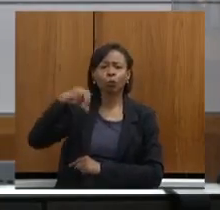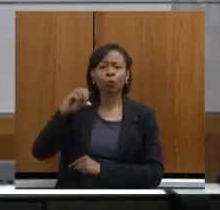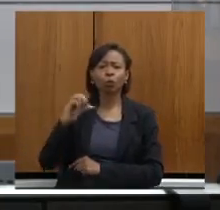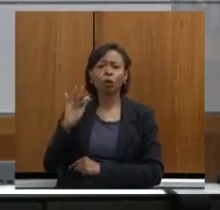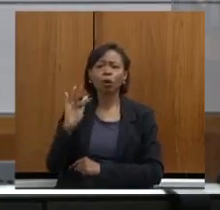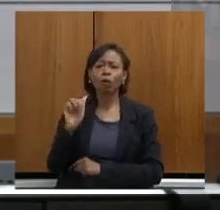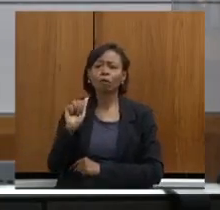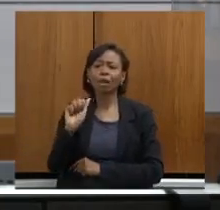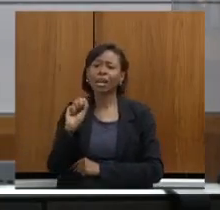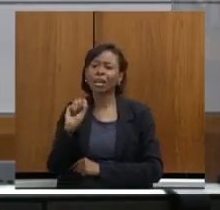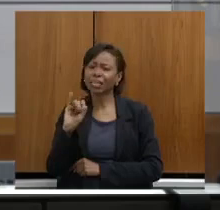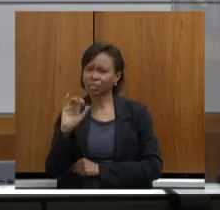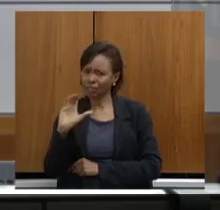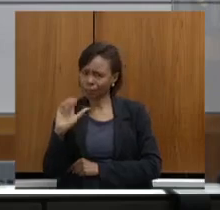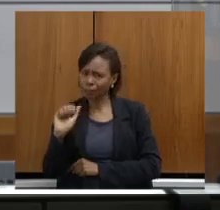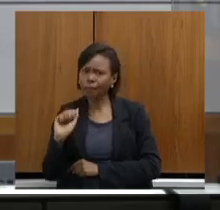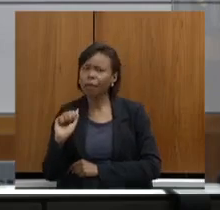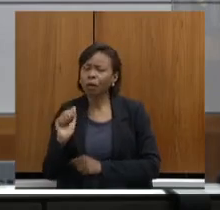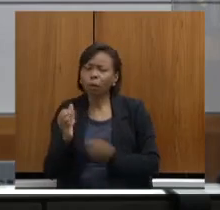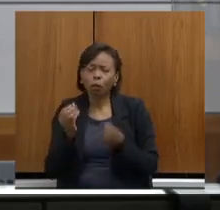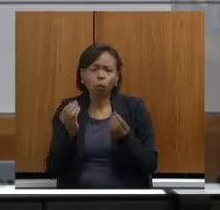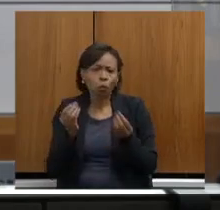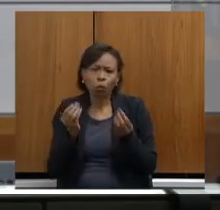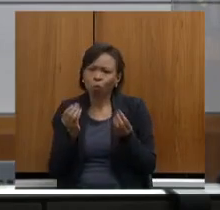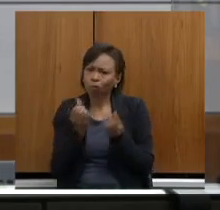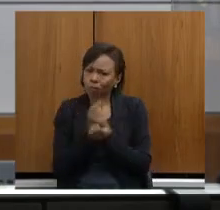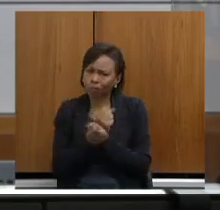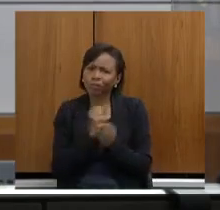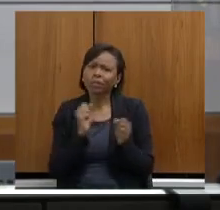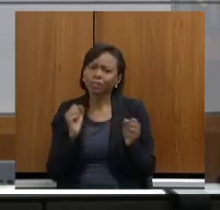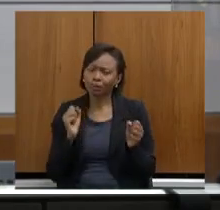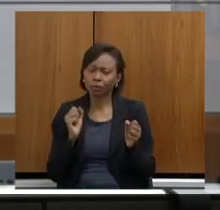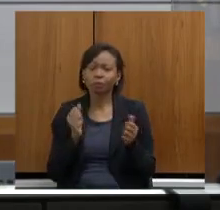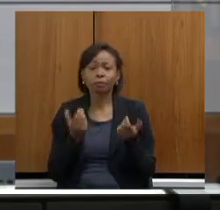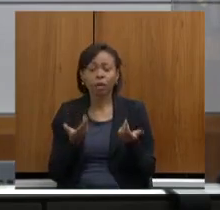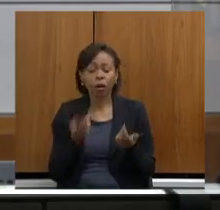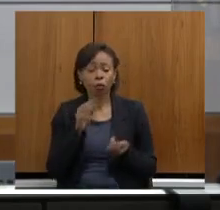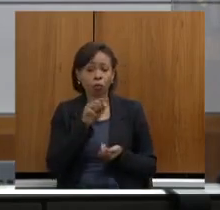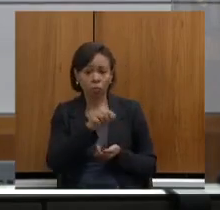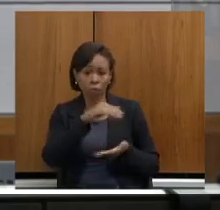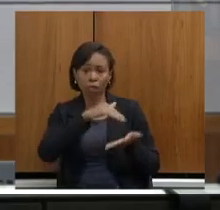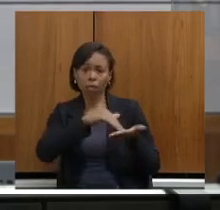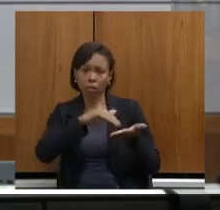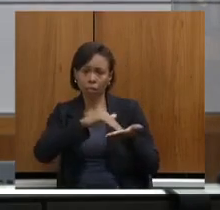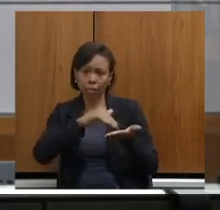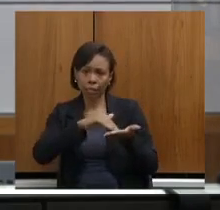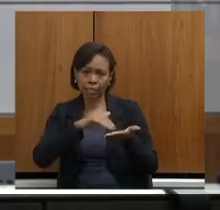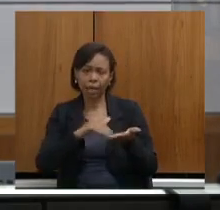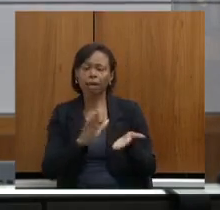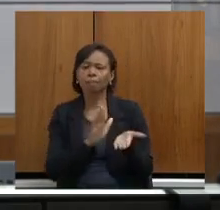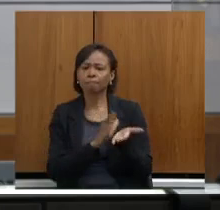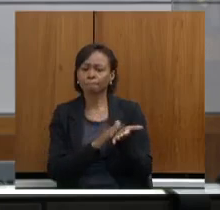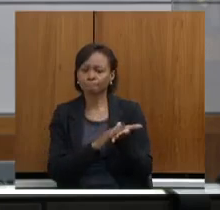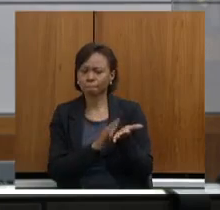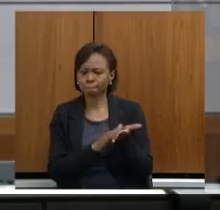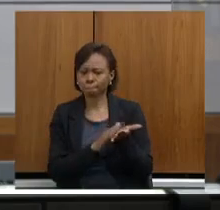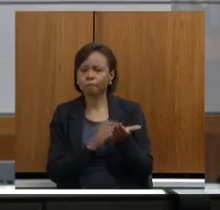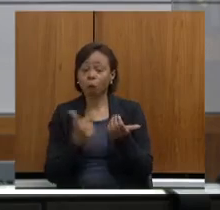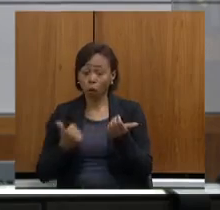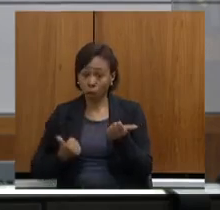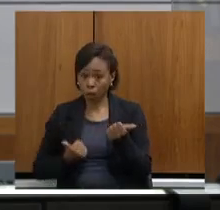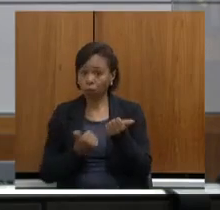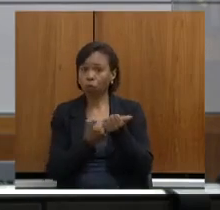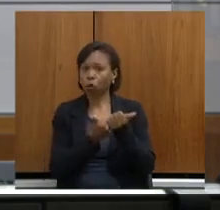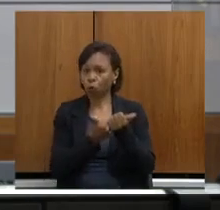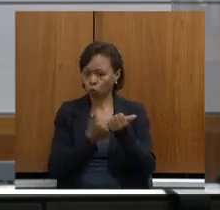eu devo falar um pouquinho sobre isso na frente então parabéns senhora tem o nosso respeito nosso apoio e eu espero